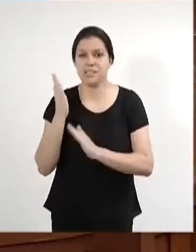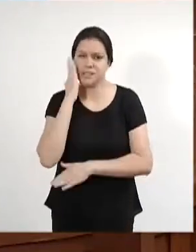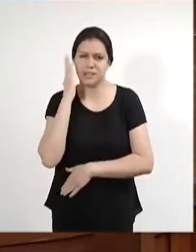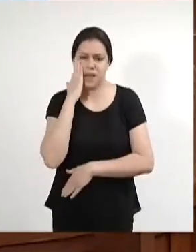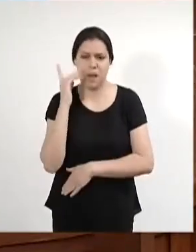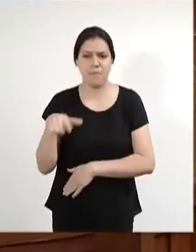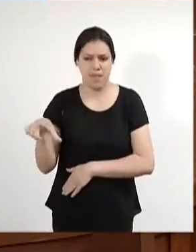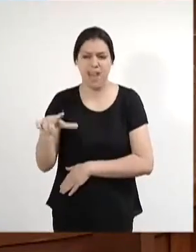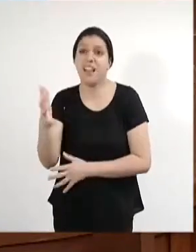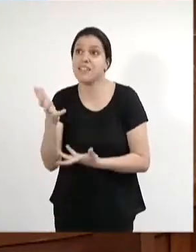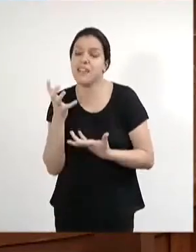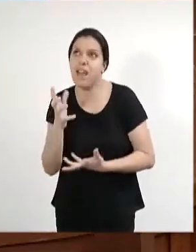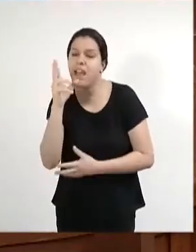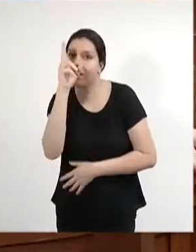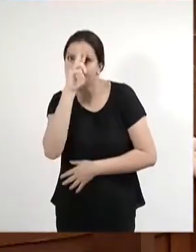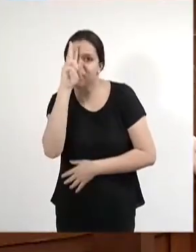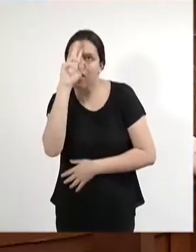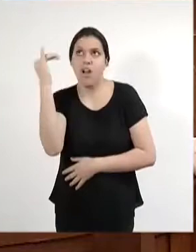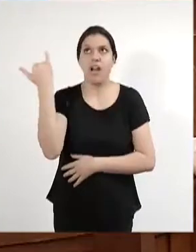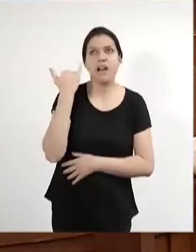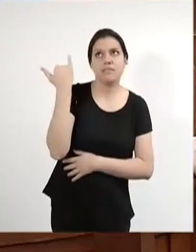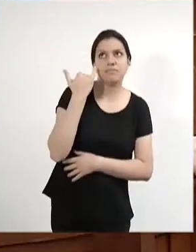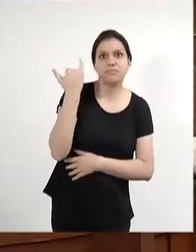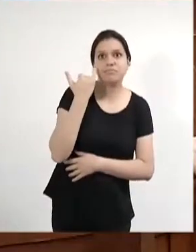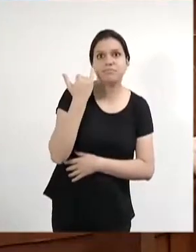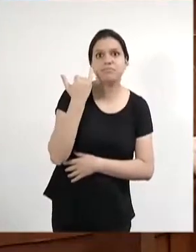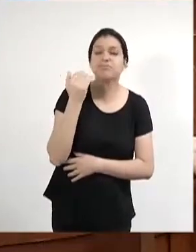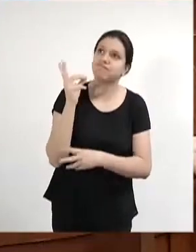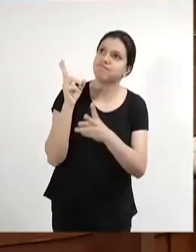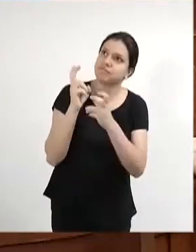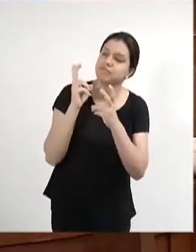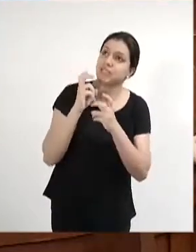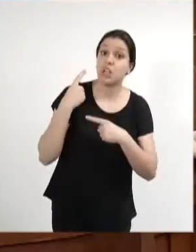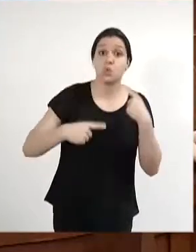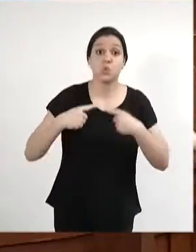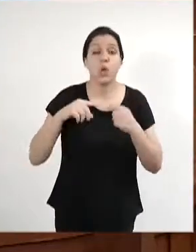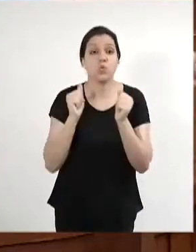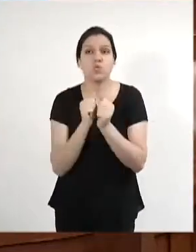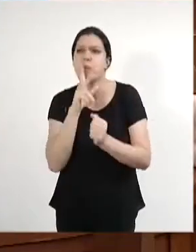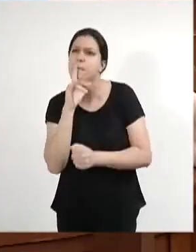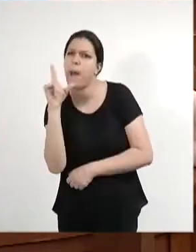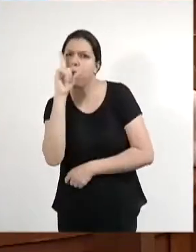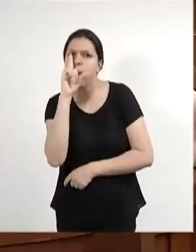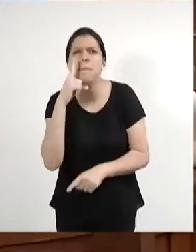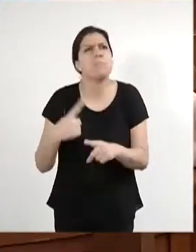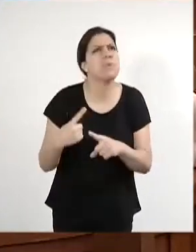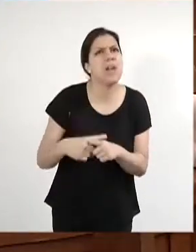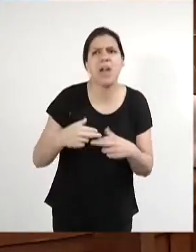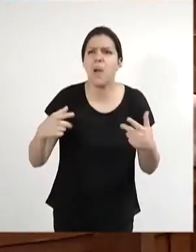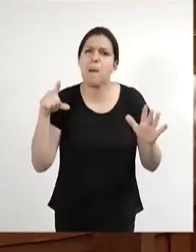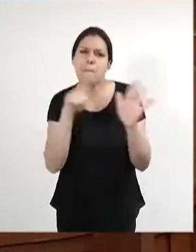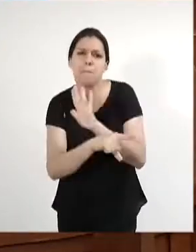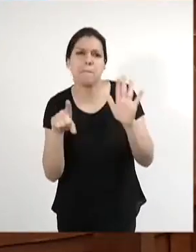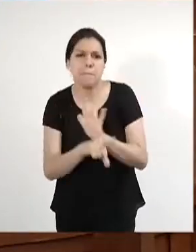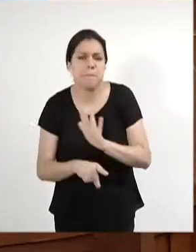elas querem essa discussão com o pai, com a mãe, o porquê disso, o porquê daquilo,